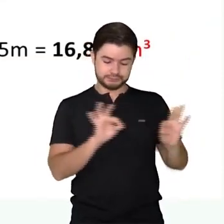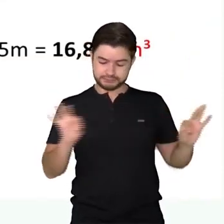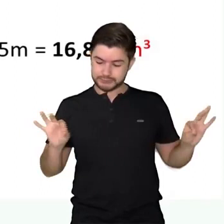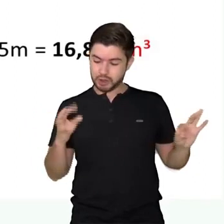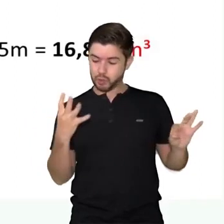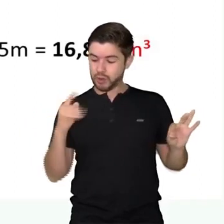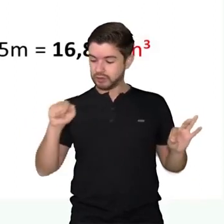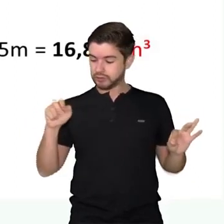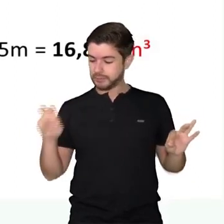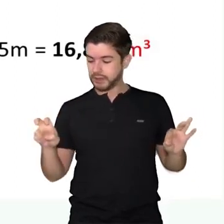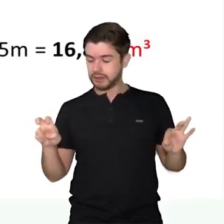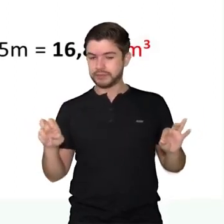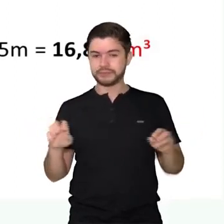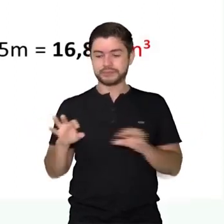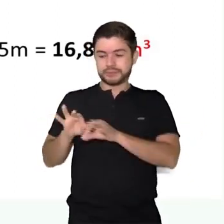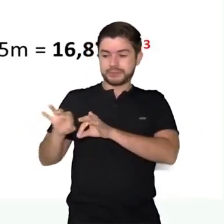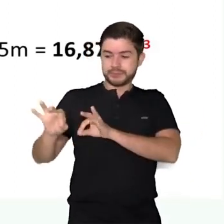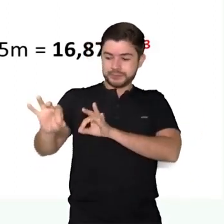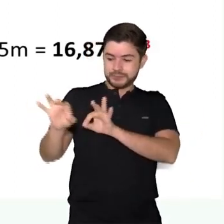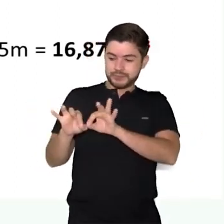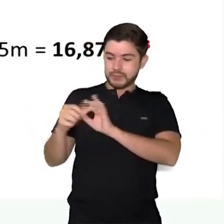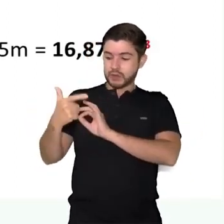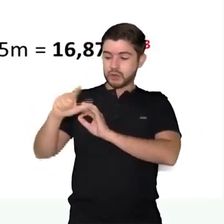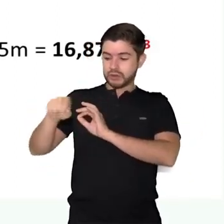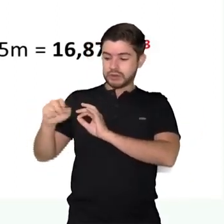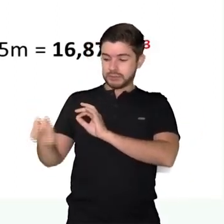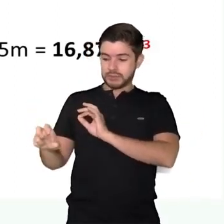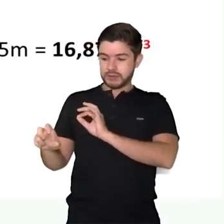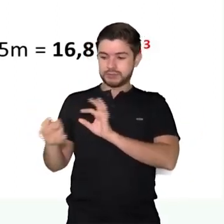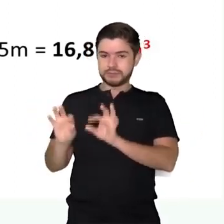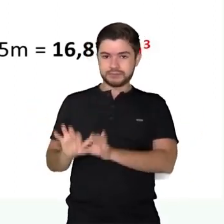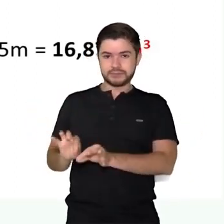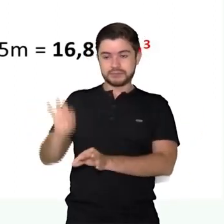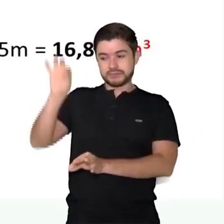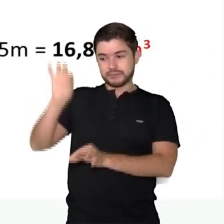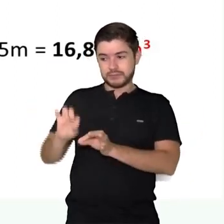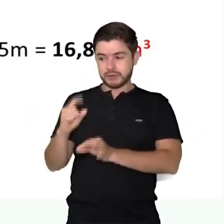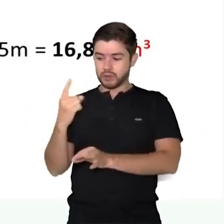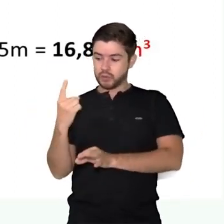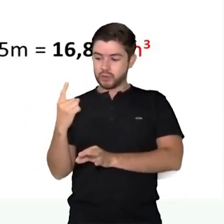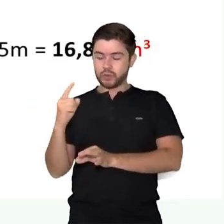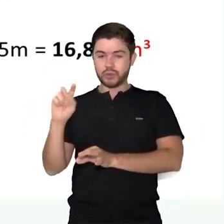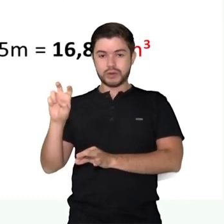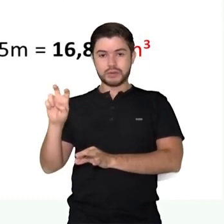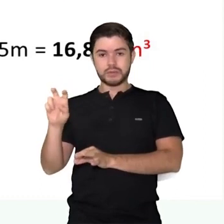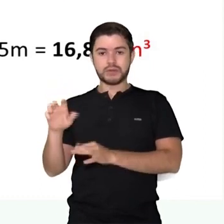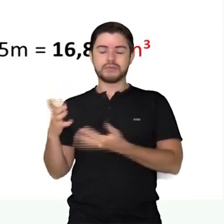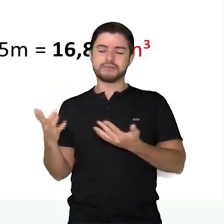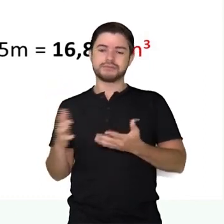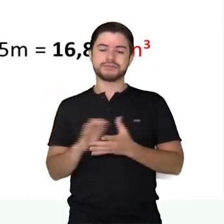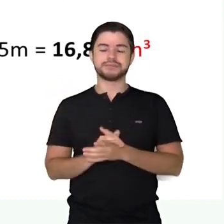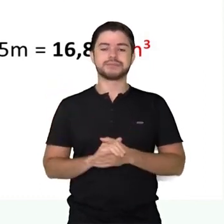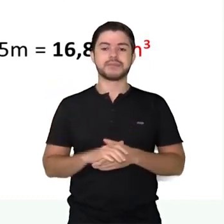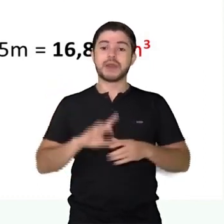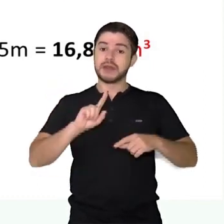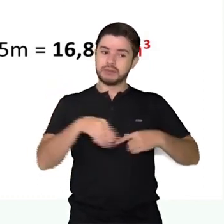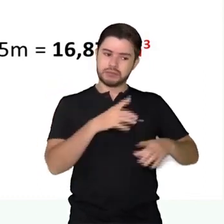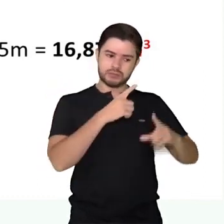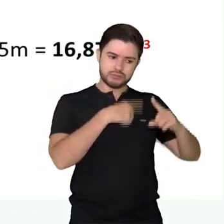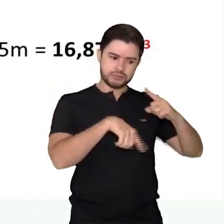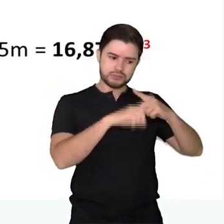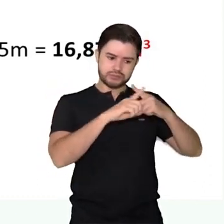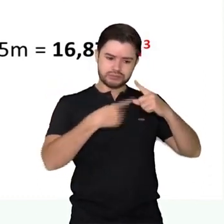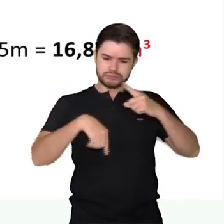no comprimento, 2,5 na largura, 1,5 metro na altura. Ao fazer a